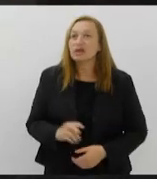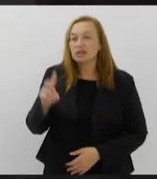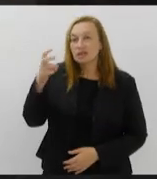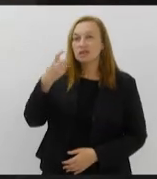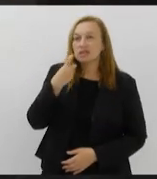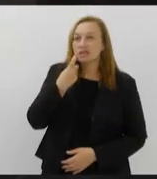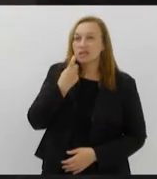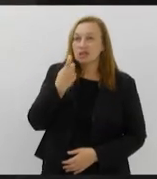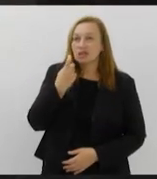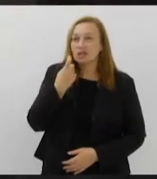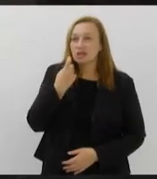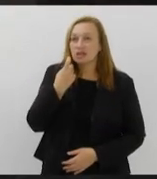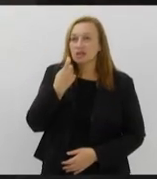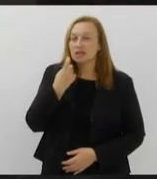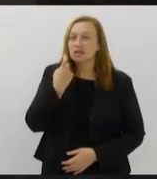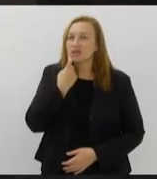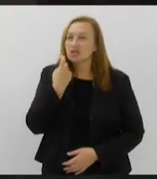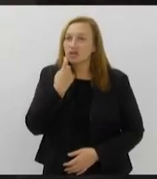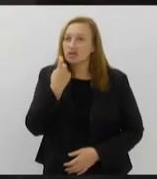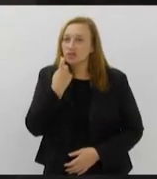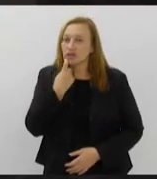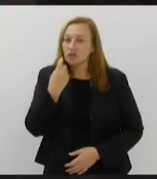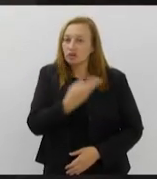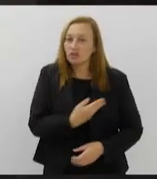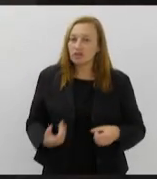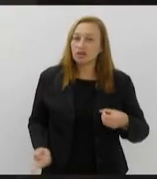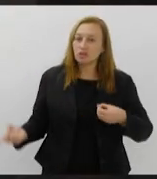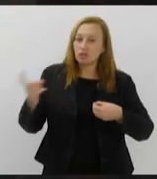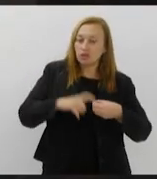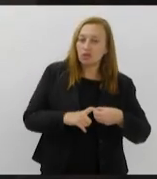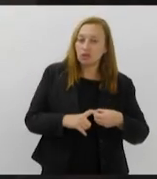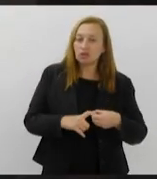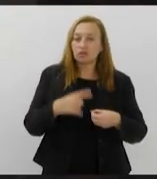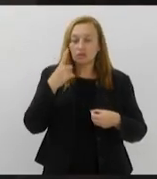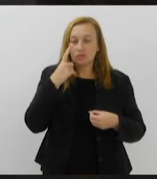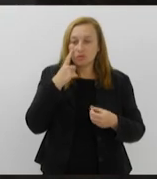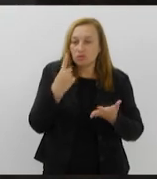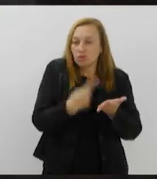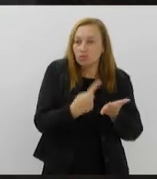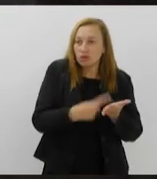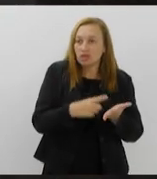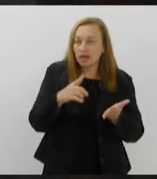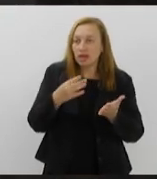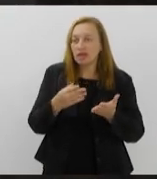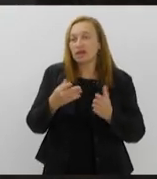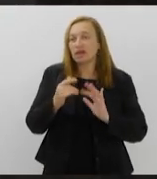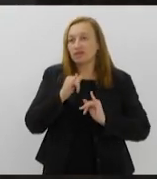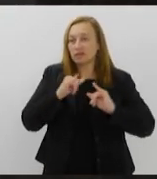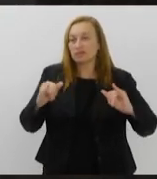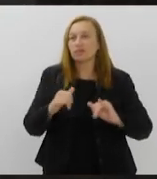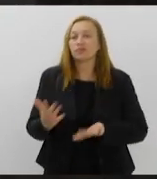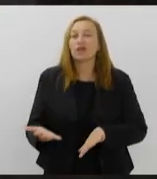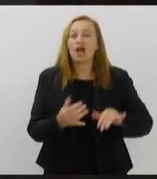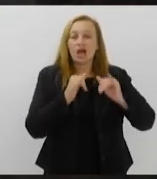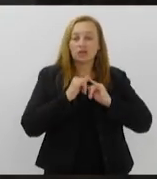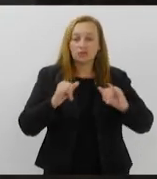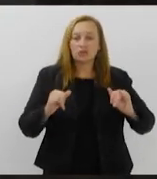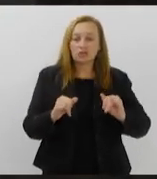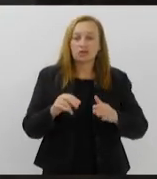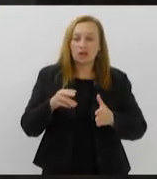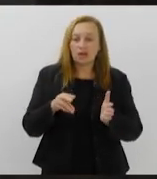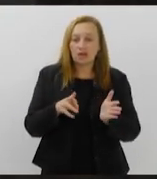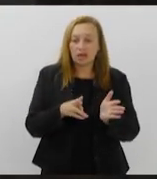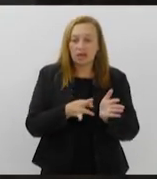sexta-feira, o governador retorna e a gente despacha com a certeza de atender o pleito de Vossa Excelência. Anuncio requerimento